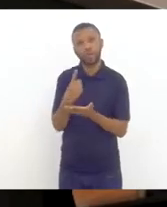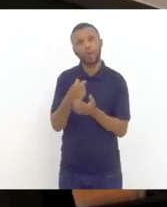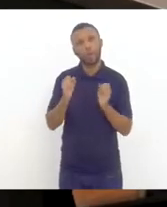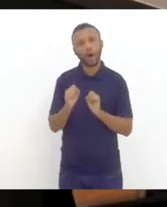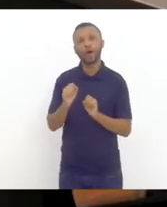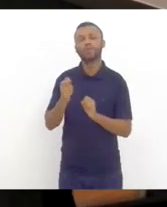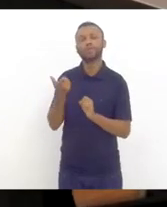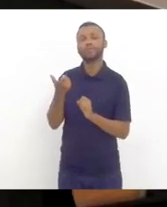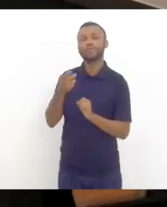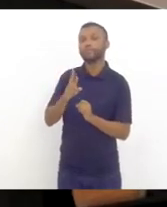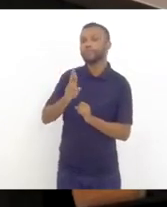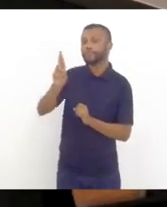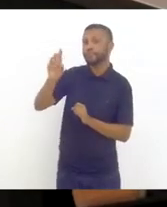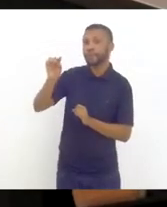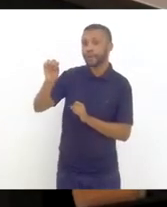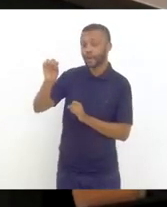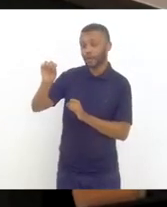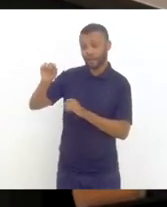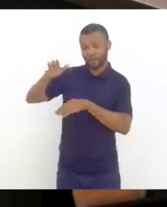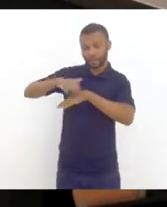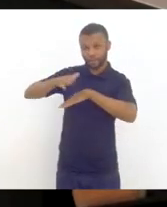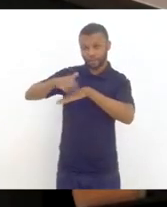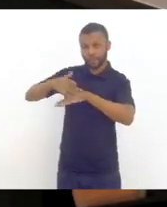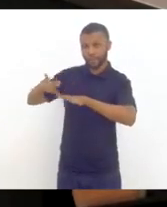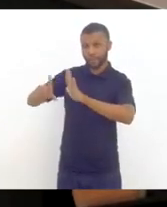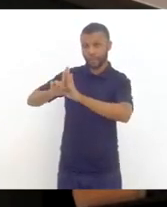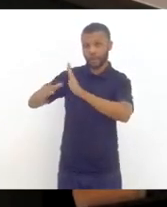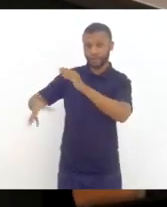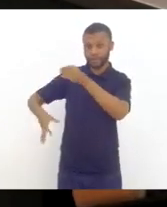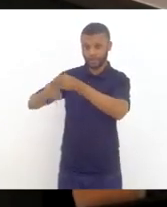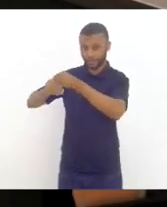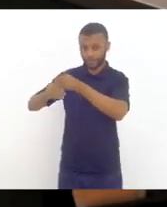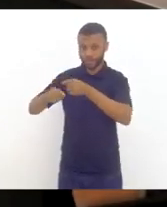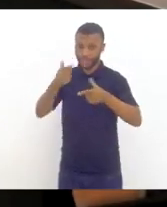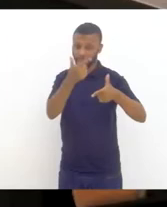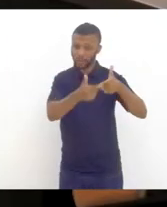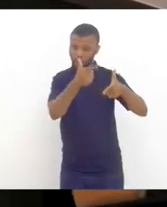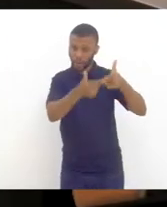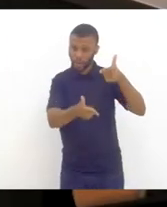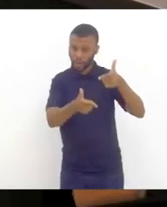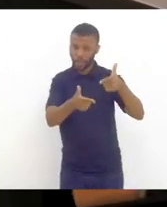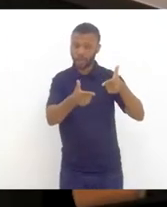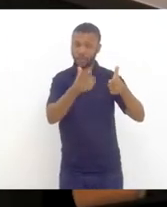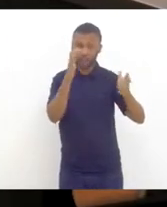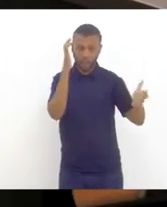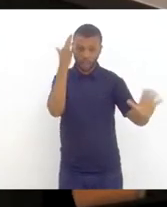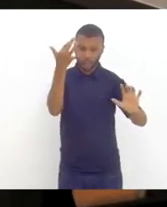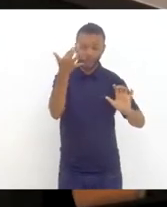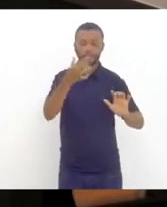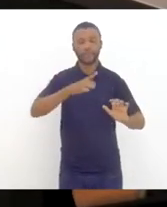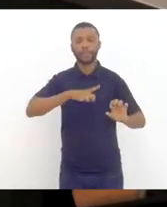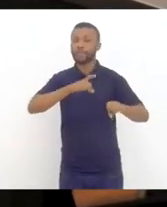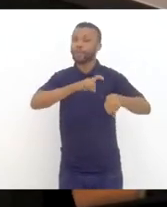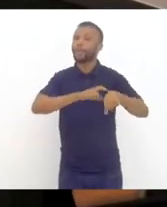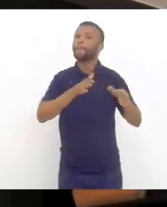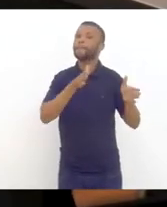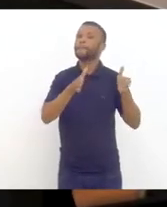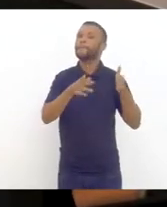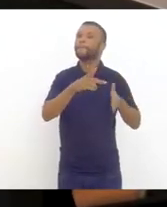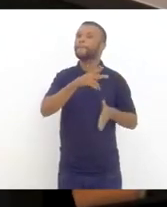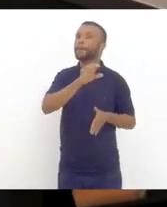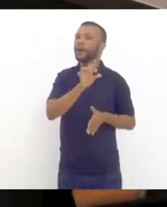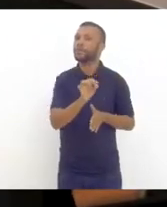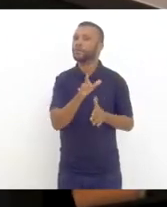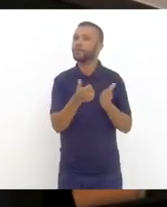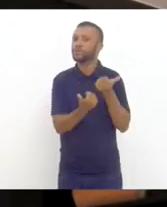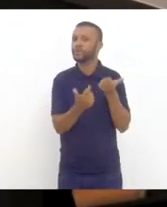para a lei complementar. A gente resolve esse problema, que nós temos um prazo, precisamos fazer o quanto antes, subsecretário Thompson, que isso a